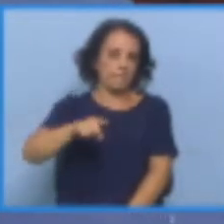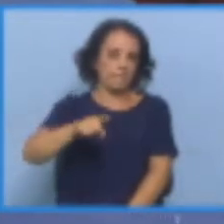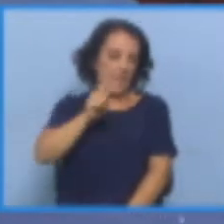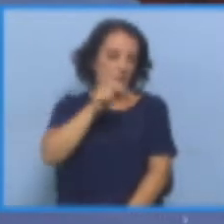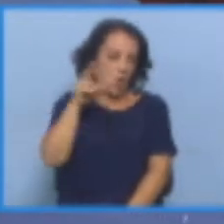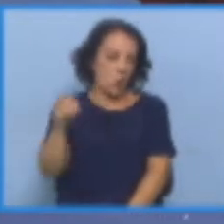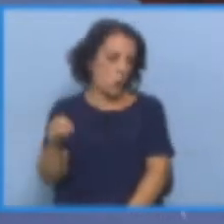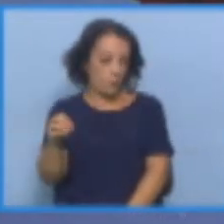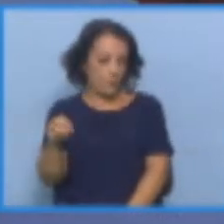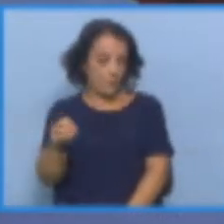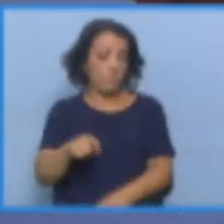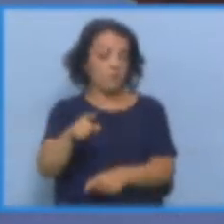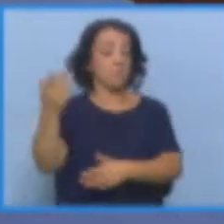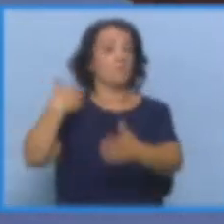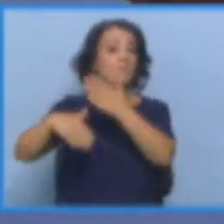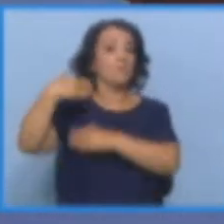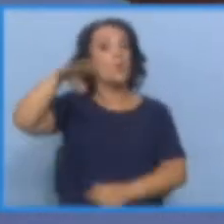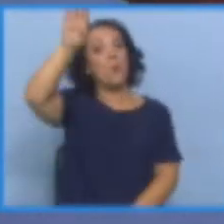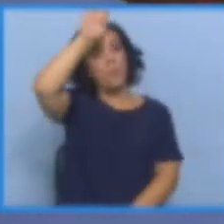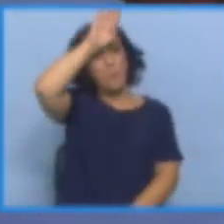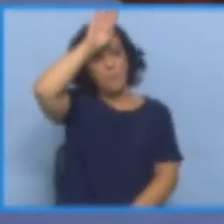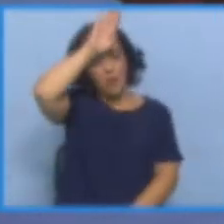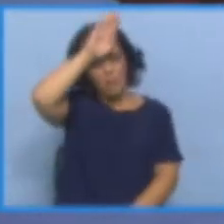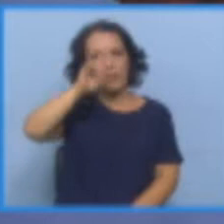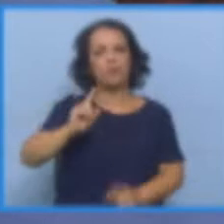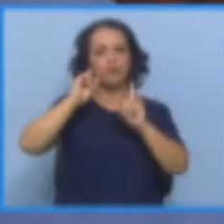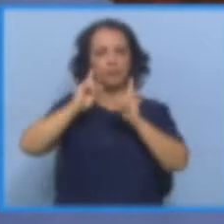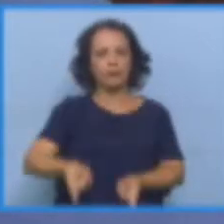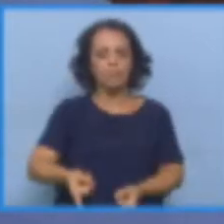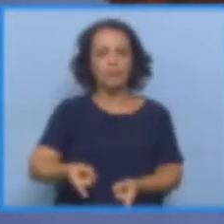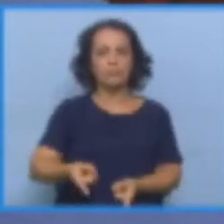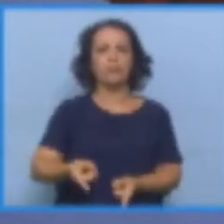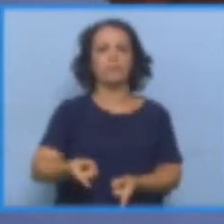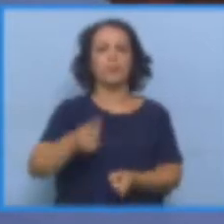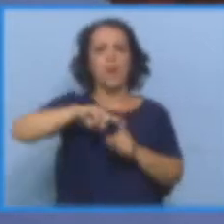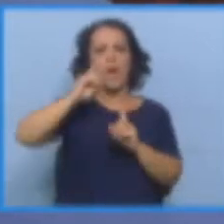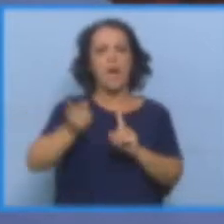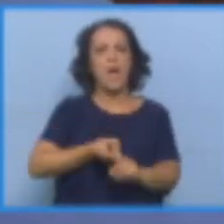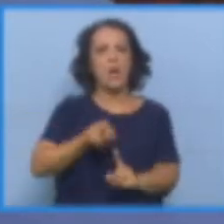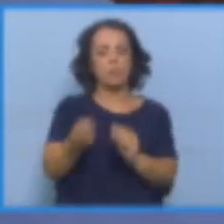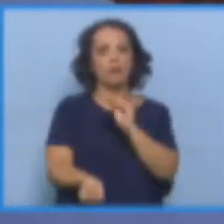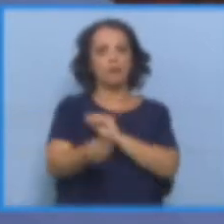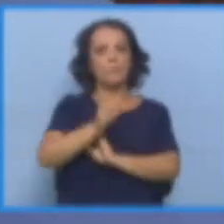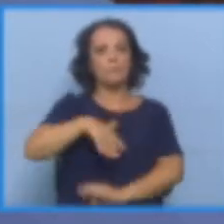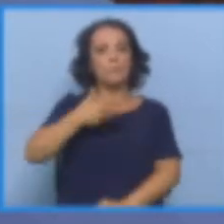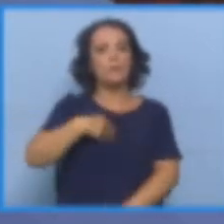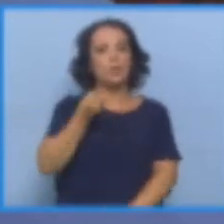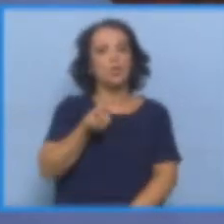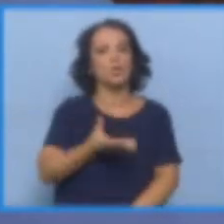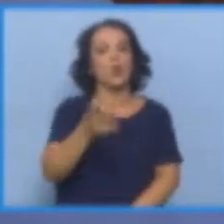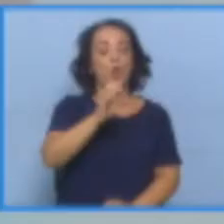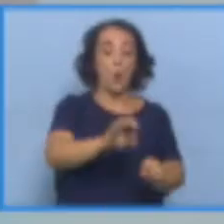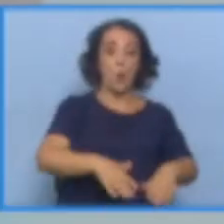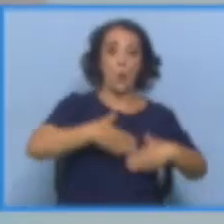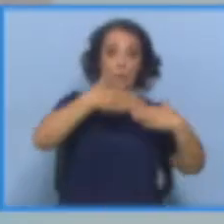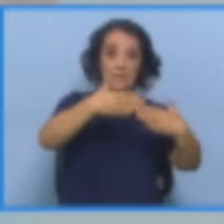erro. Algo disto já aconteceu quando o Papa instituiu o Jubileu Extraordinário da Misericórdia, não é? Tem um documento no início e no